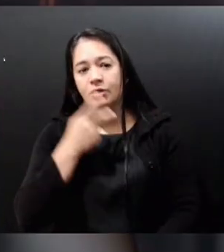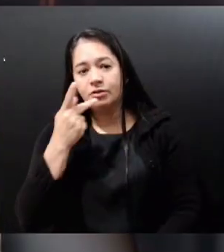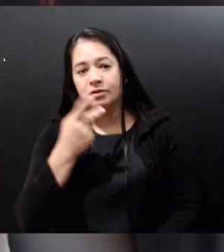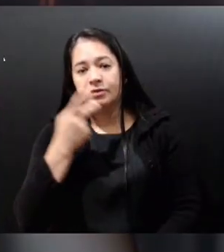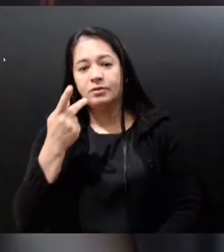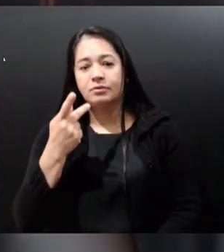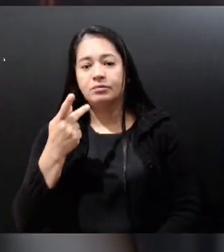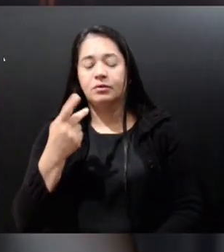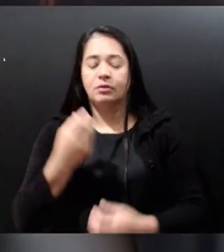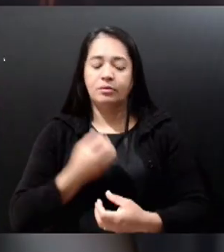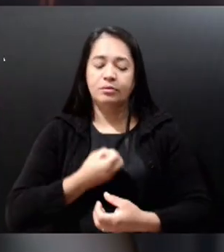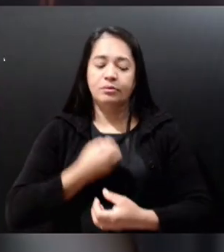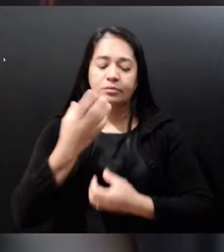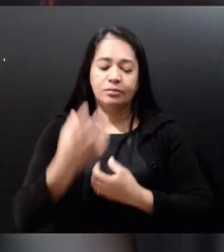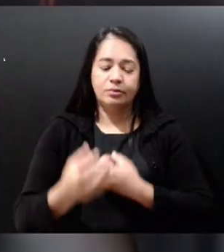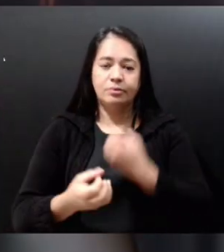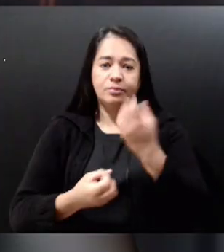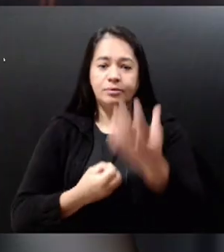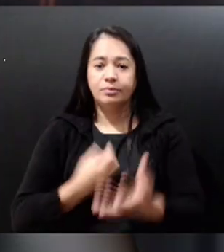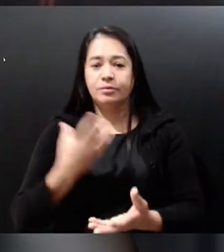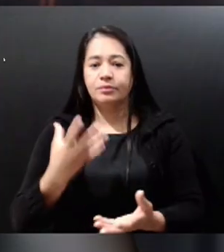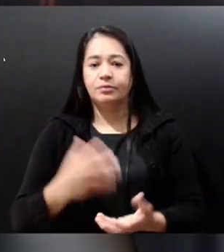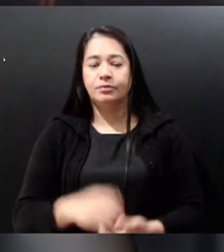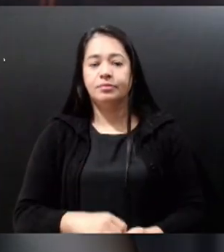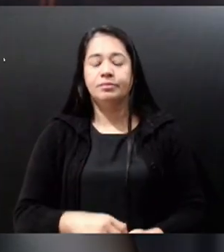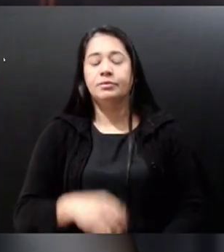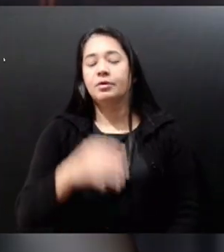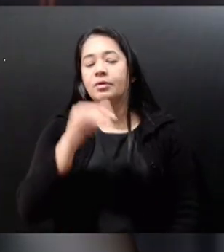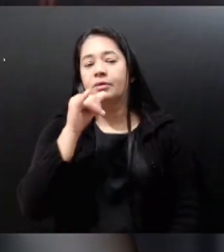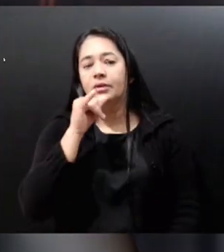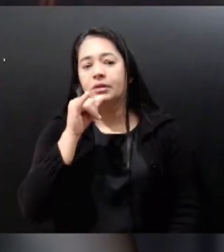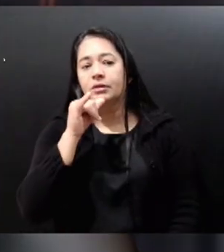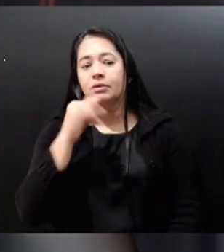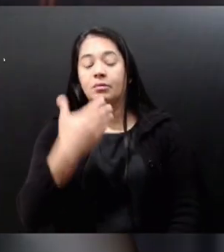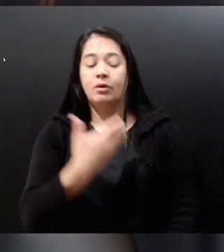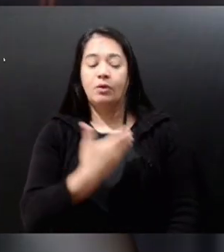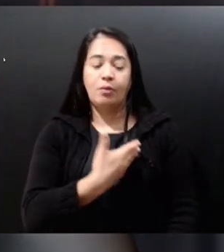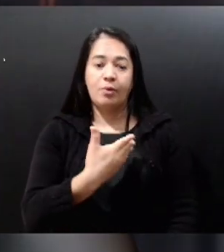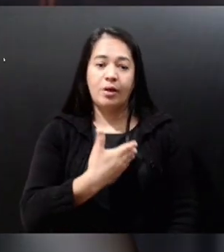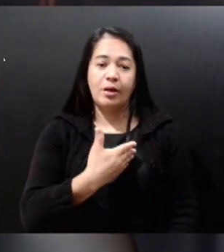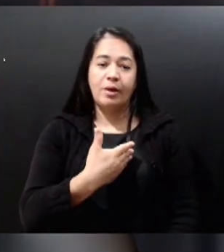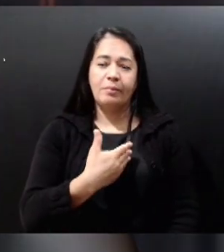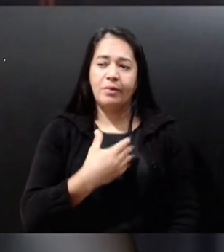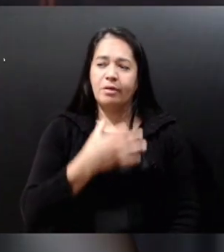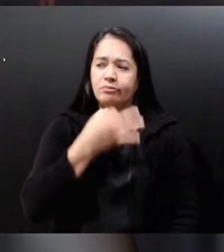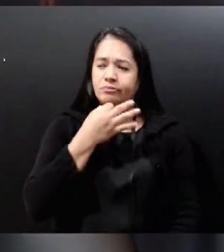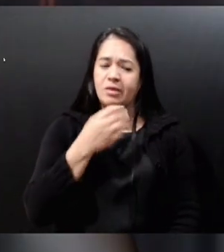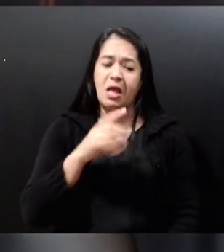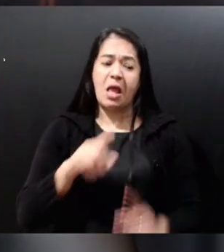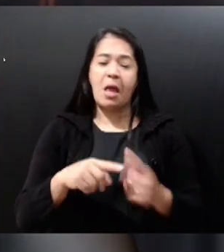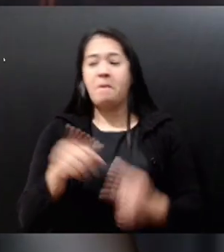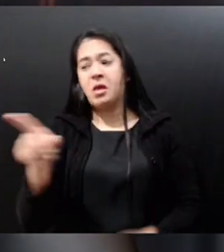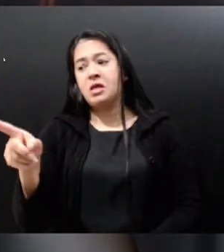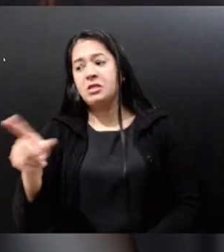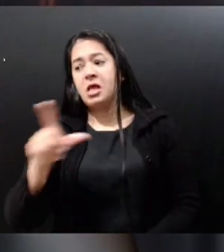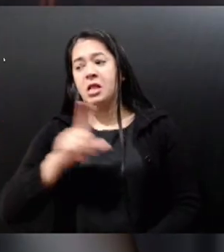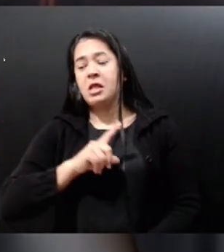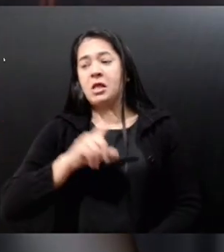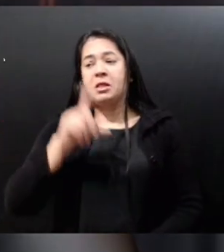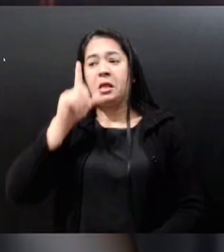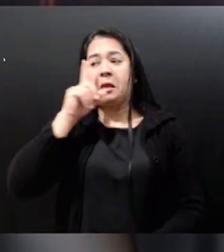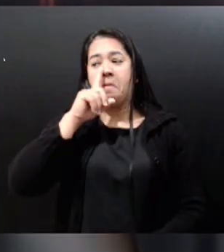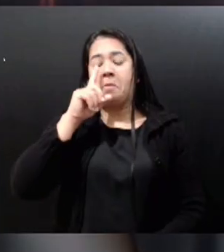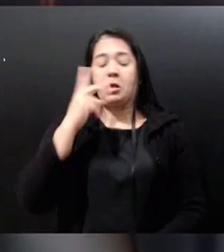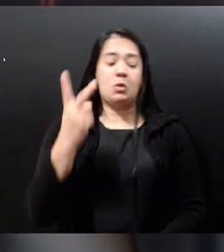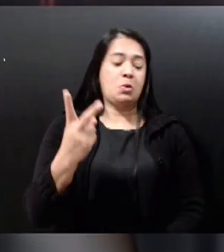expressar. Por exemplo, quando algum coleguinha faz um comentário, mas a fulaninha tem duas mães, mas a fulaninha não